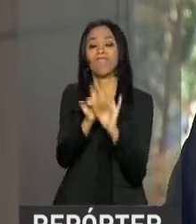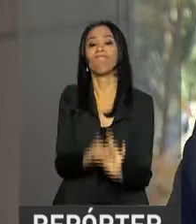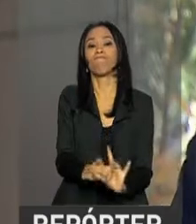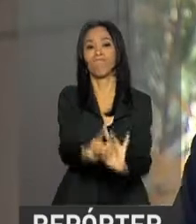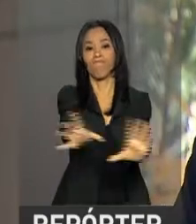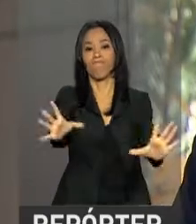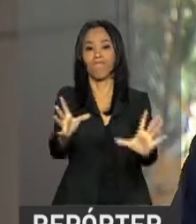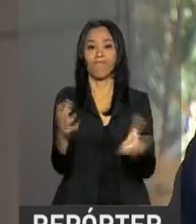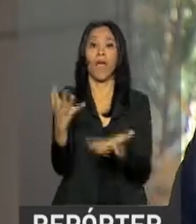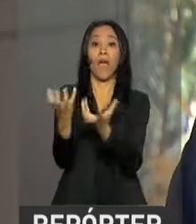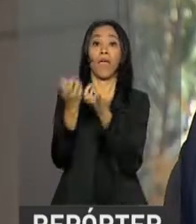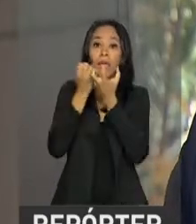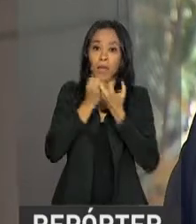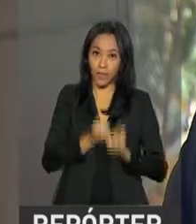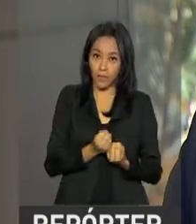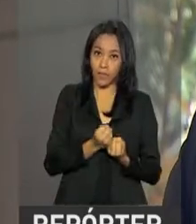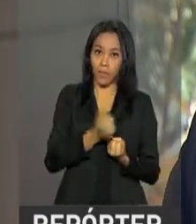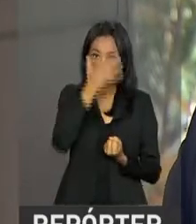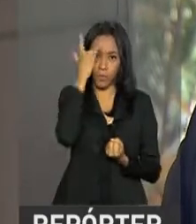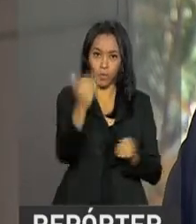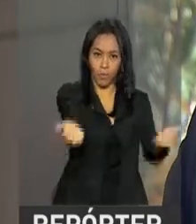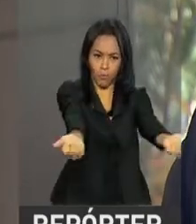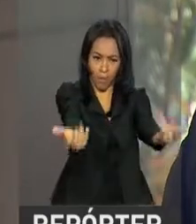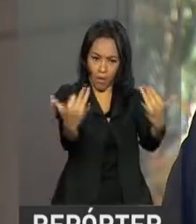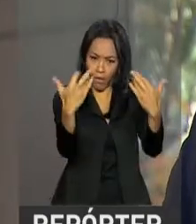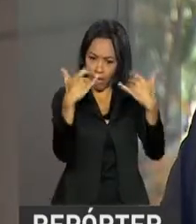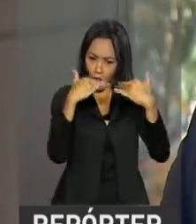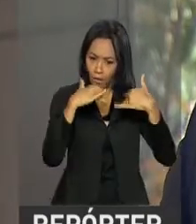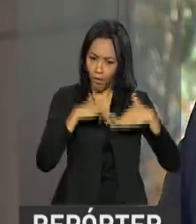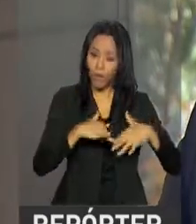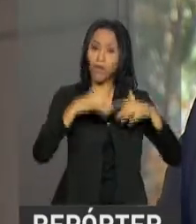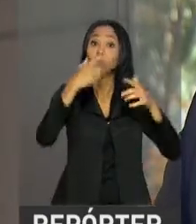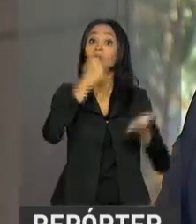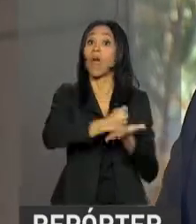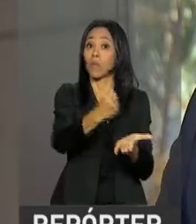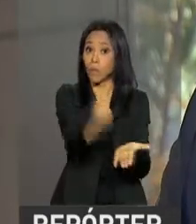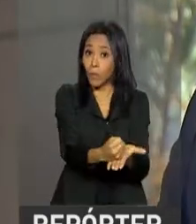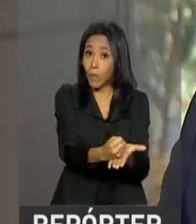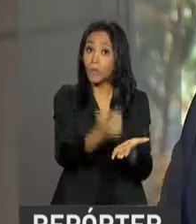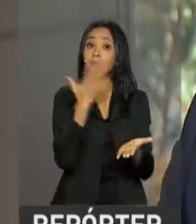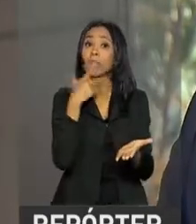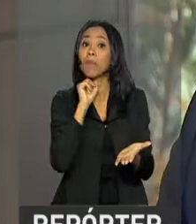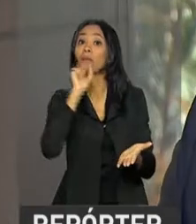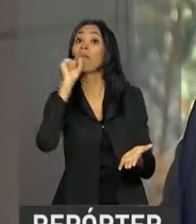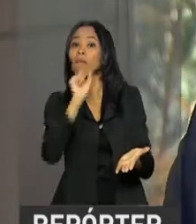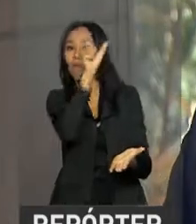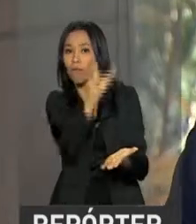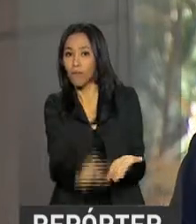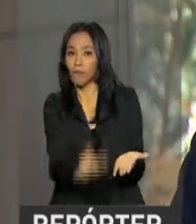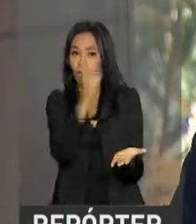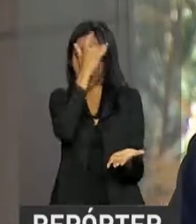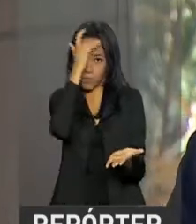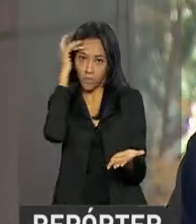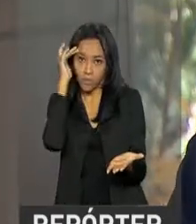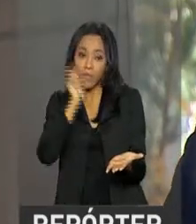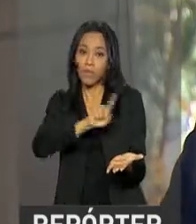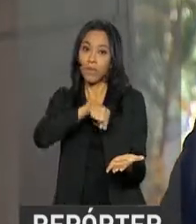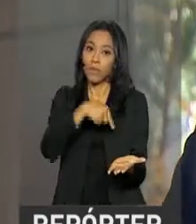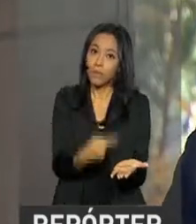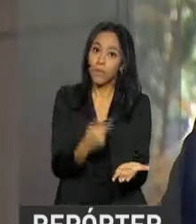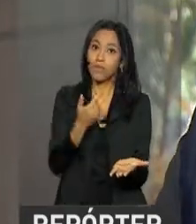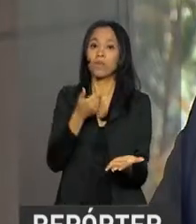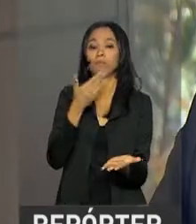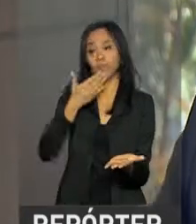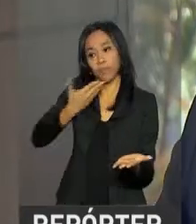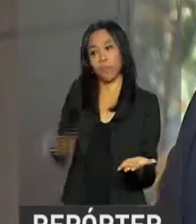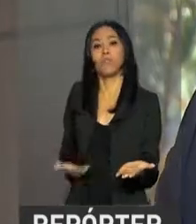a receber as pessoas os requerentes nos cartórios a identificar essa pessoa e requerer a emissão